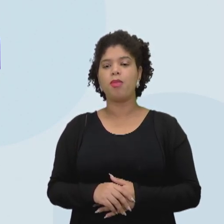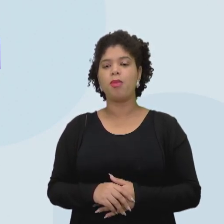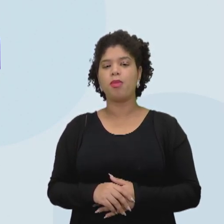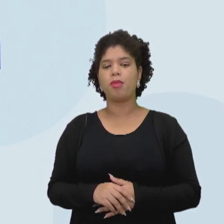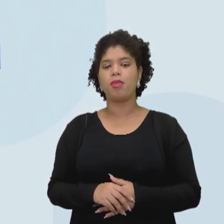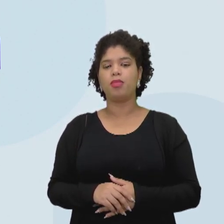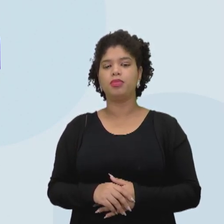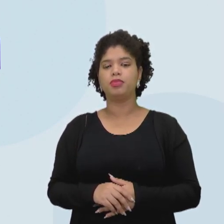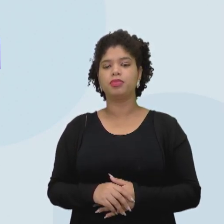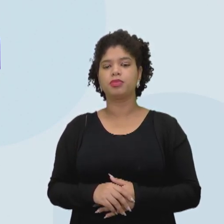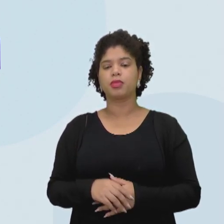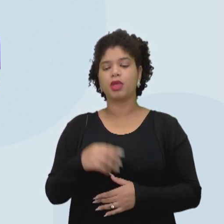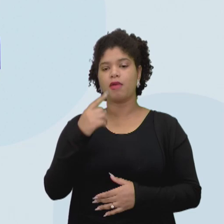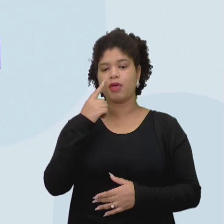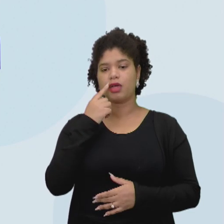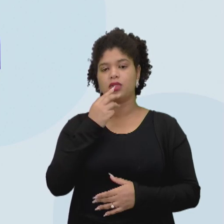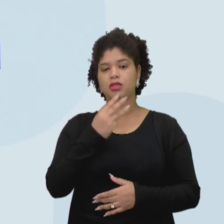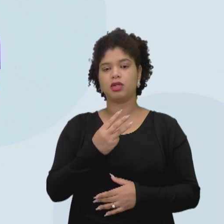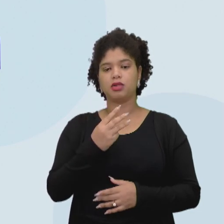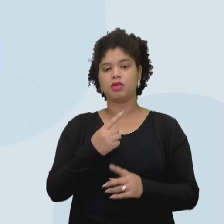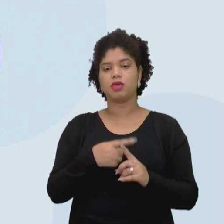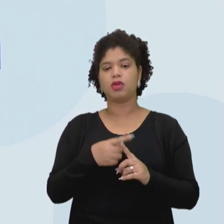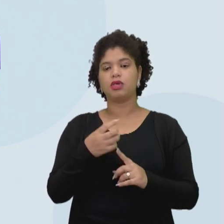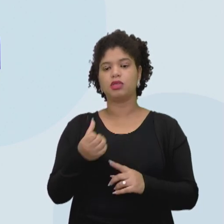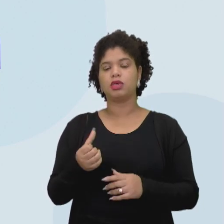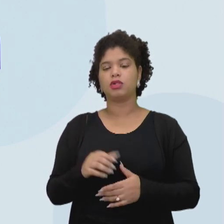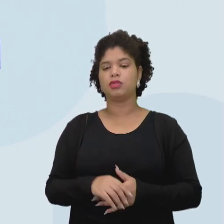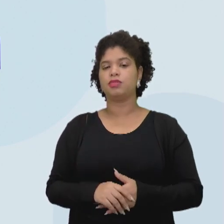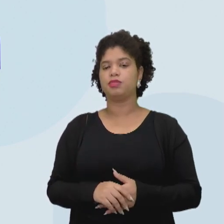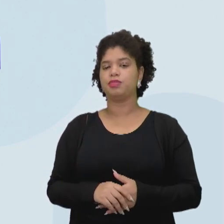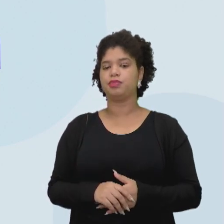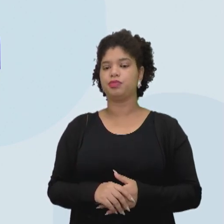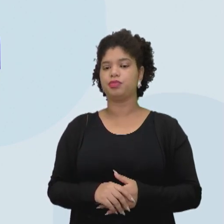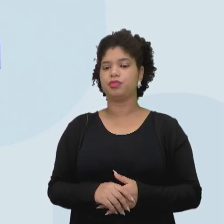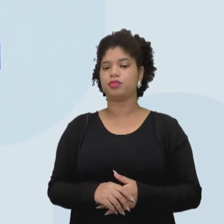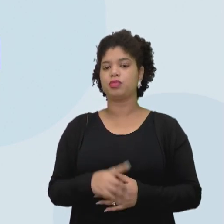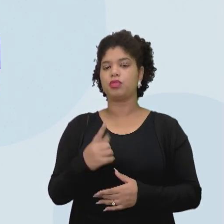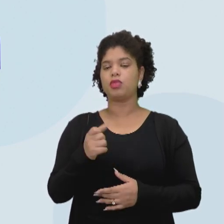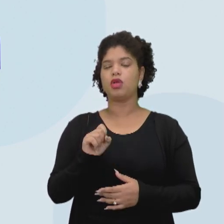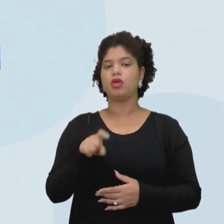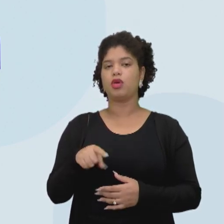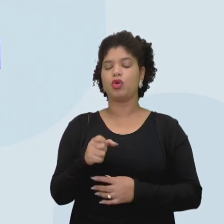8. 6 vezes 3, 18. Tenho duas casas, então vai ser